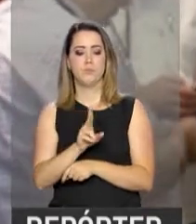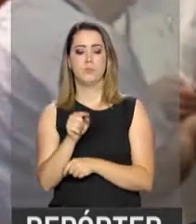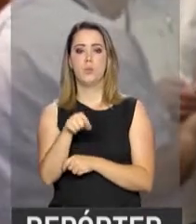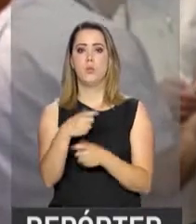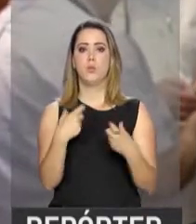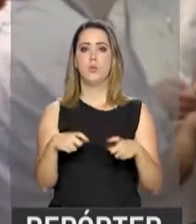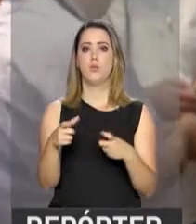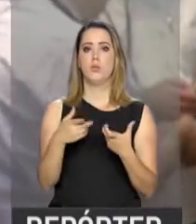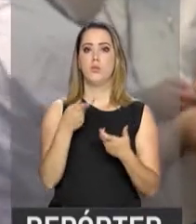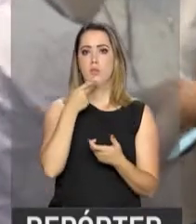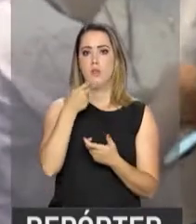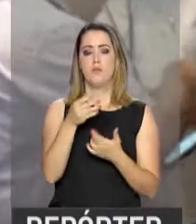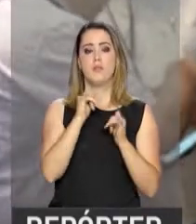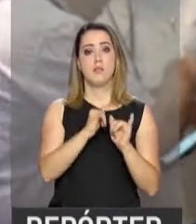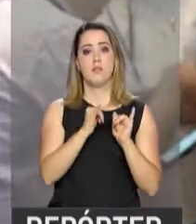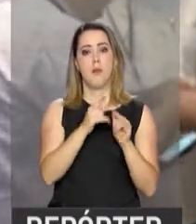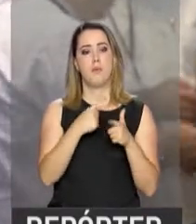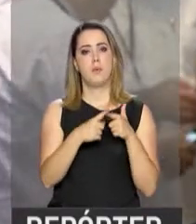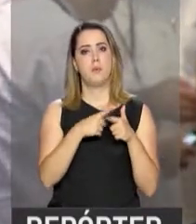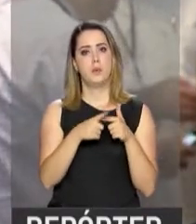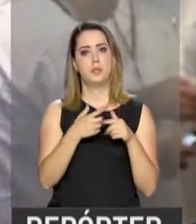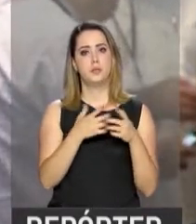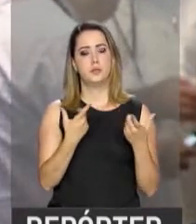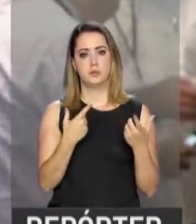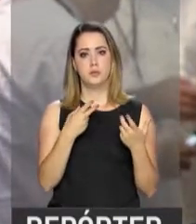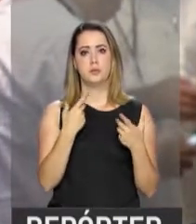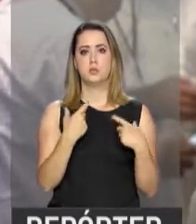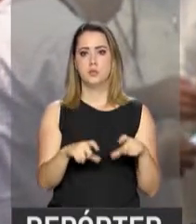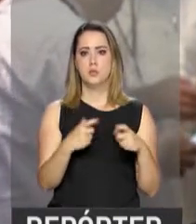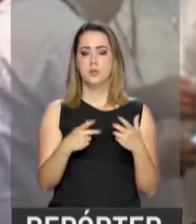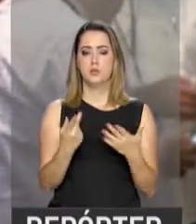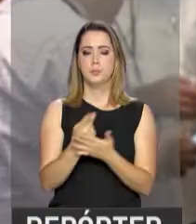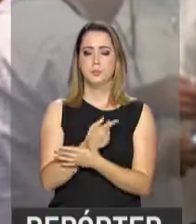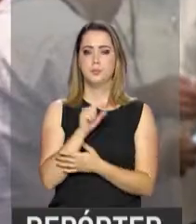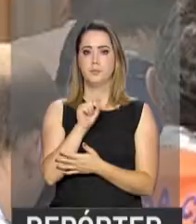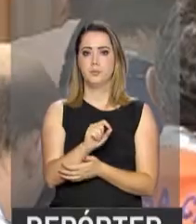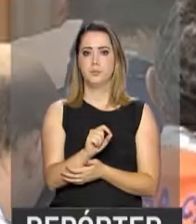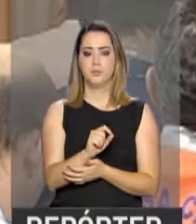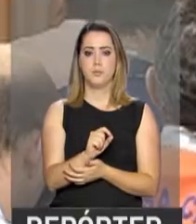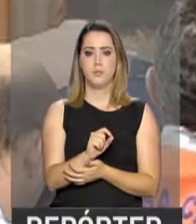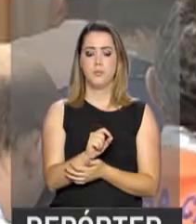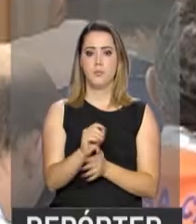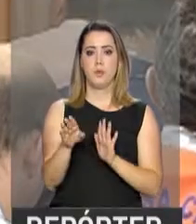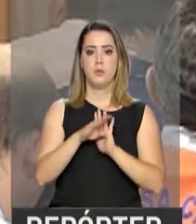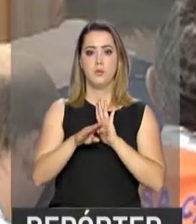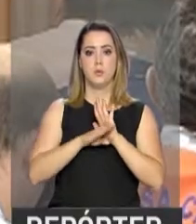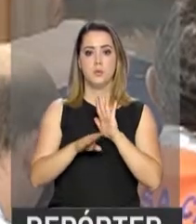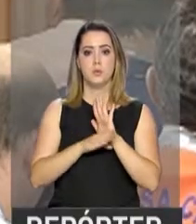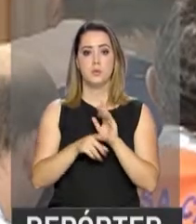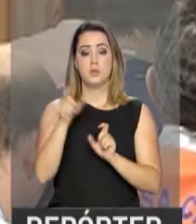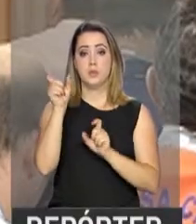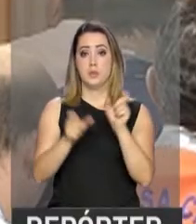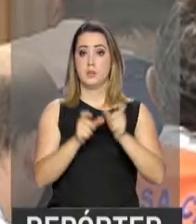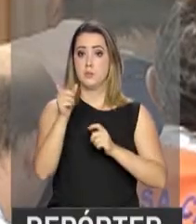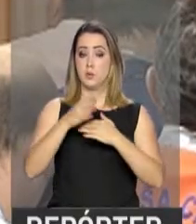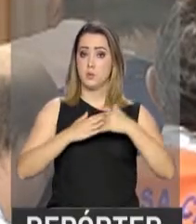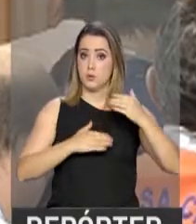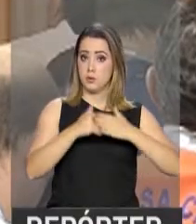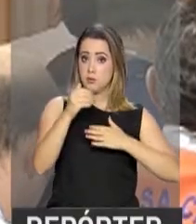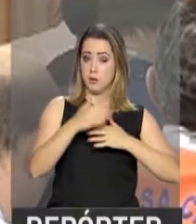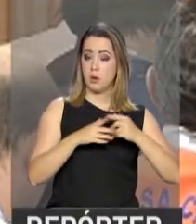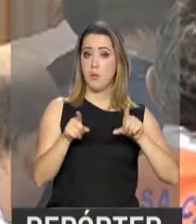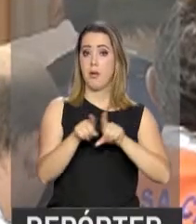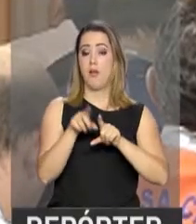desmatamento de encostas principalmente em áreas suscetíveis à ocorrência desse processo no projeto giddis os geólogos e técnicos brasileiros